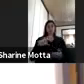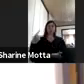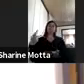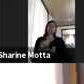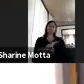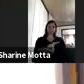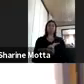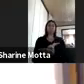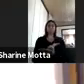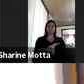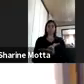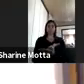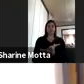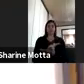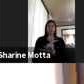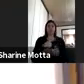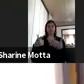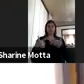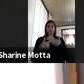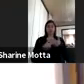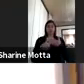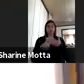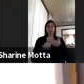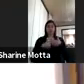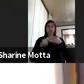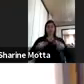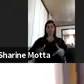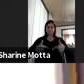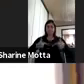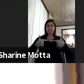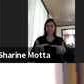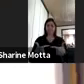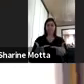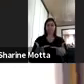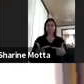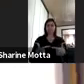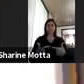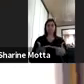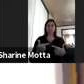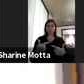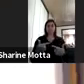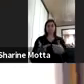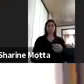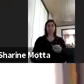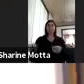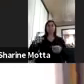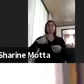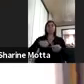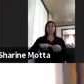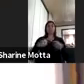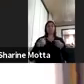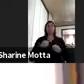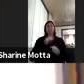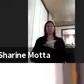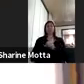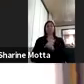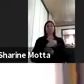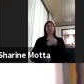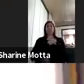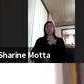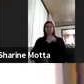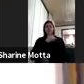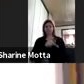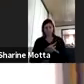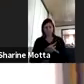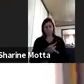papel essencial nesses 20 anos, hoje em dia está a reboque do Ministério Público do Trabalho. A gente está tentando, em conjunto,